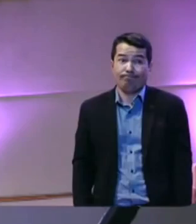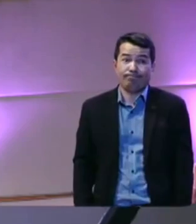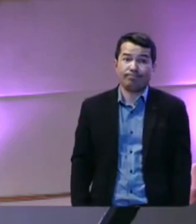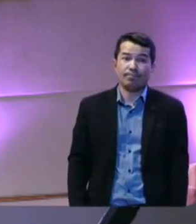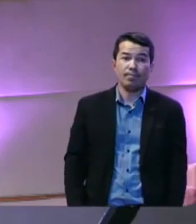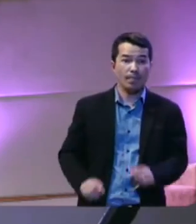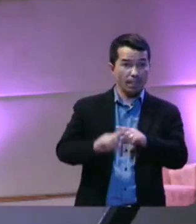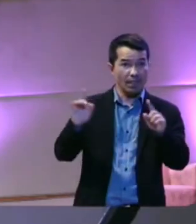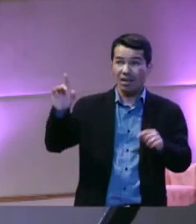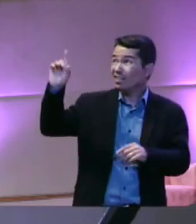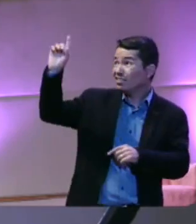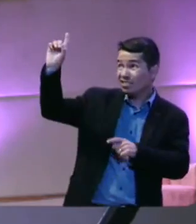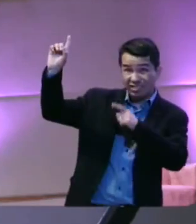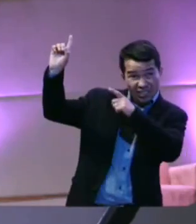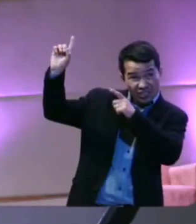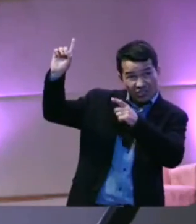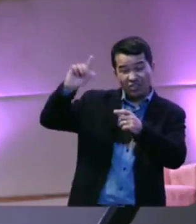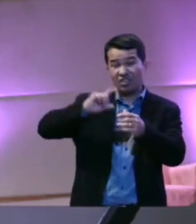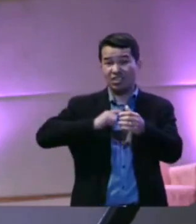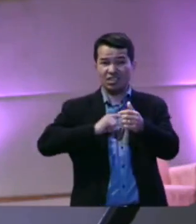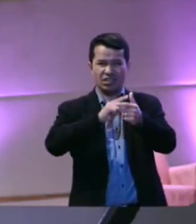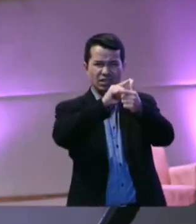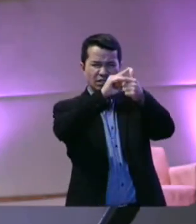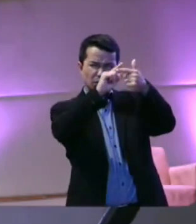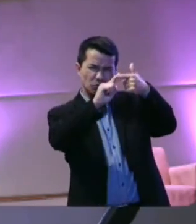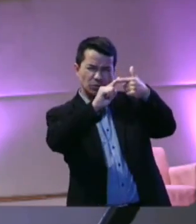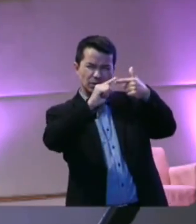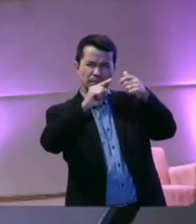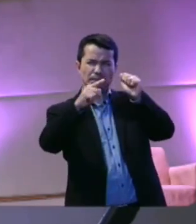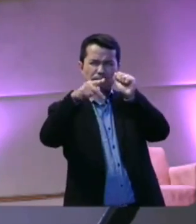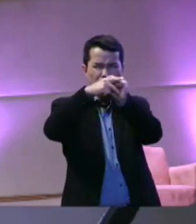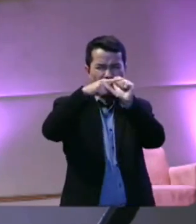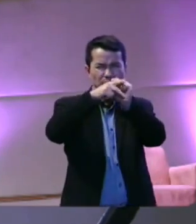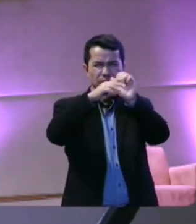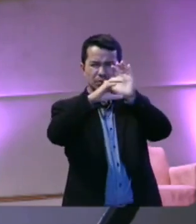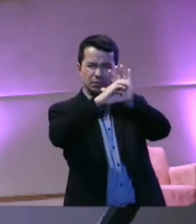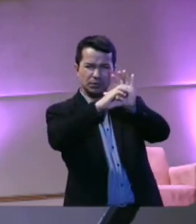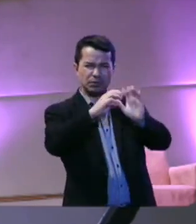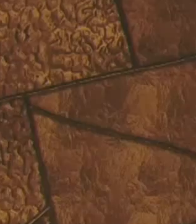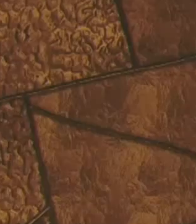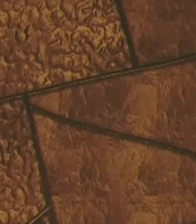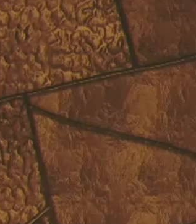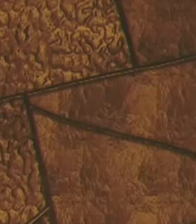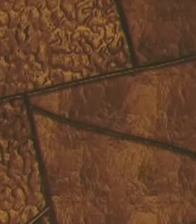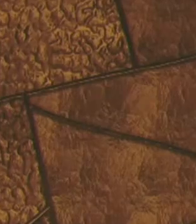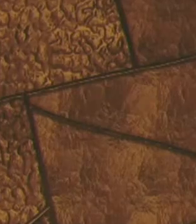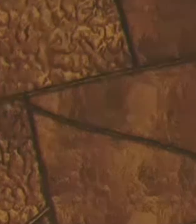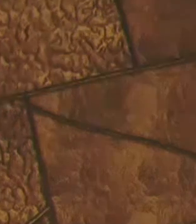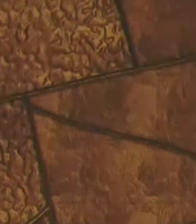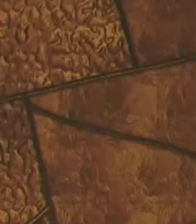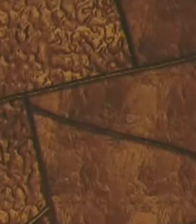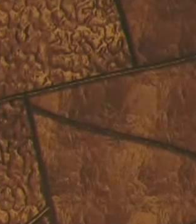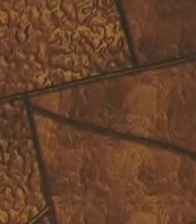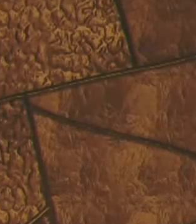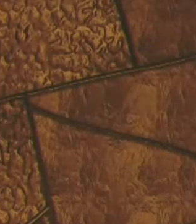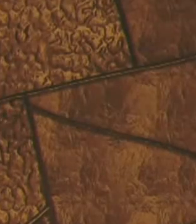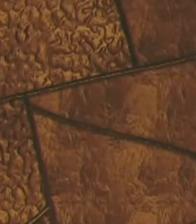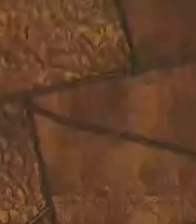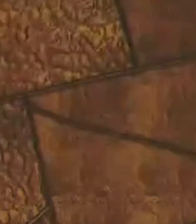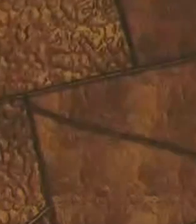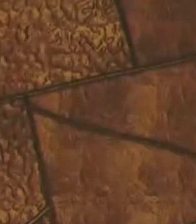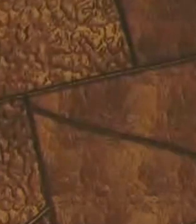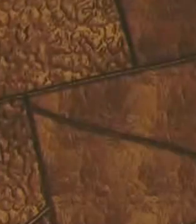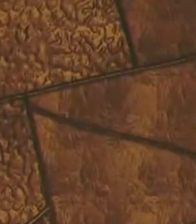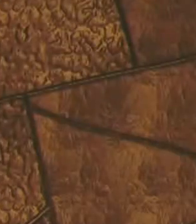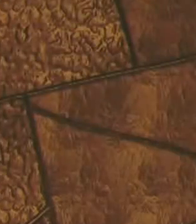desejo do coração do Senhor está muito correto em 2 Pedro, capítulo 3, versículo 9. O Senhor não demora em cumprir a sua promessa, como julgam alguns.